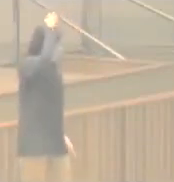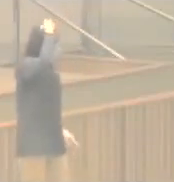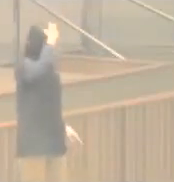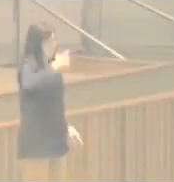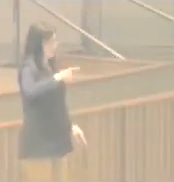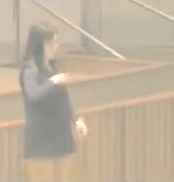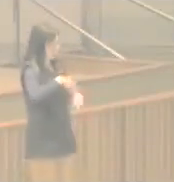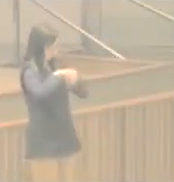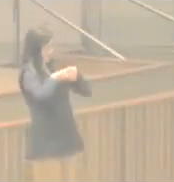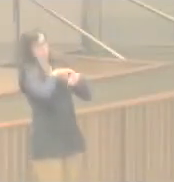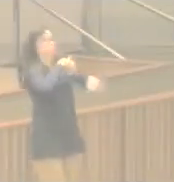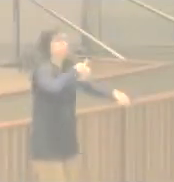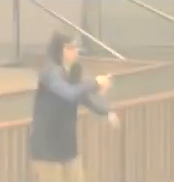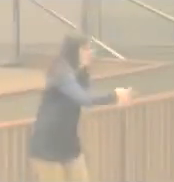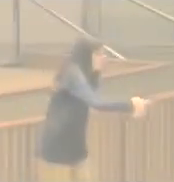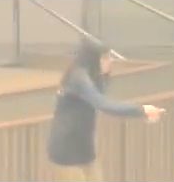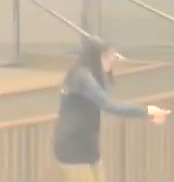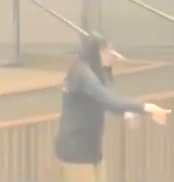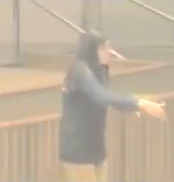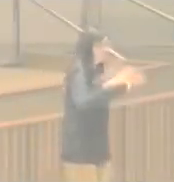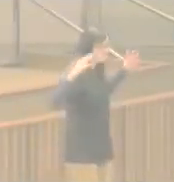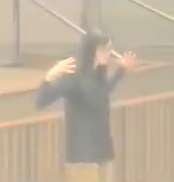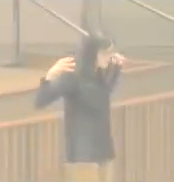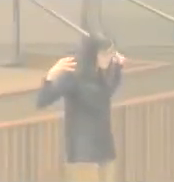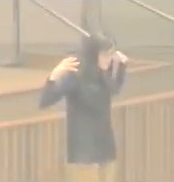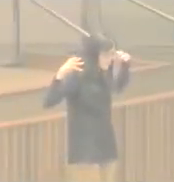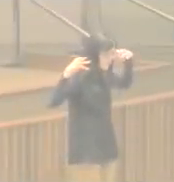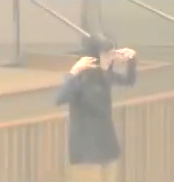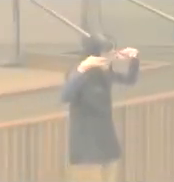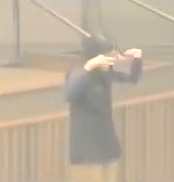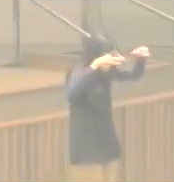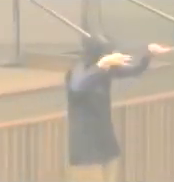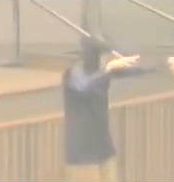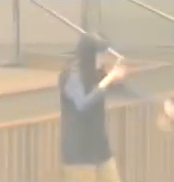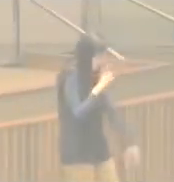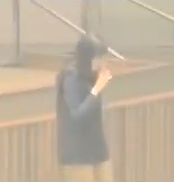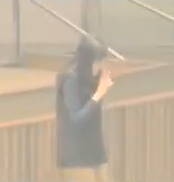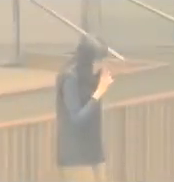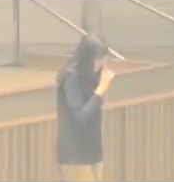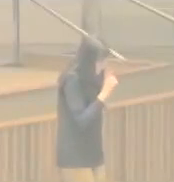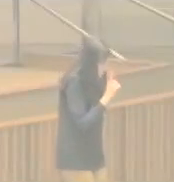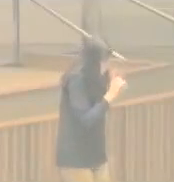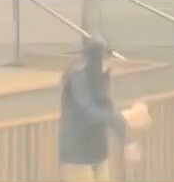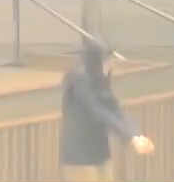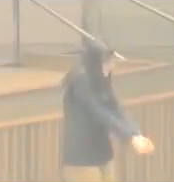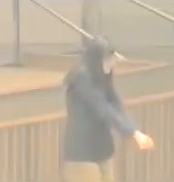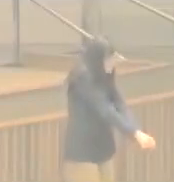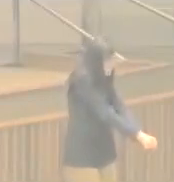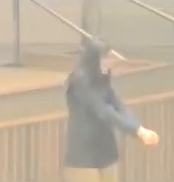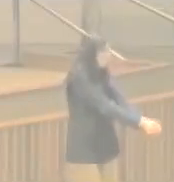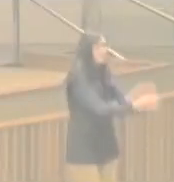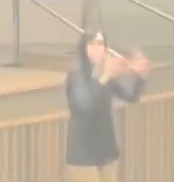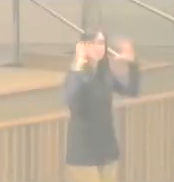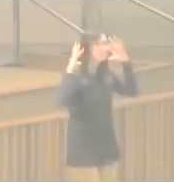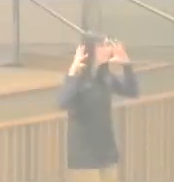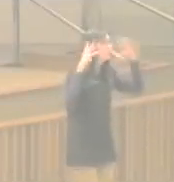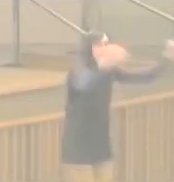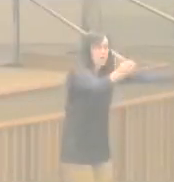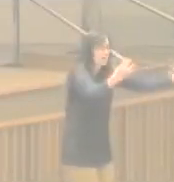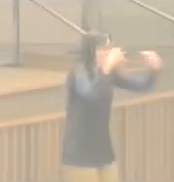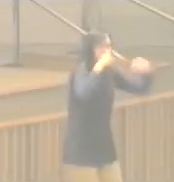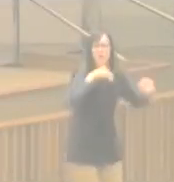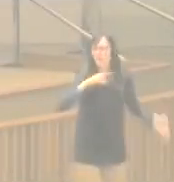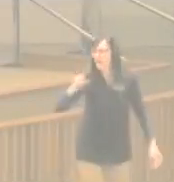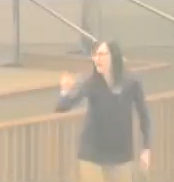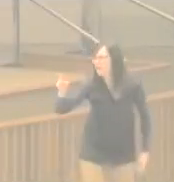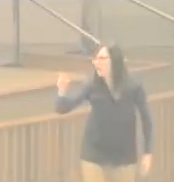seu trono e desfilar no meio da cidade. E toda a população olhando, é o